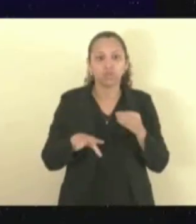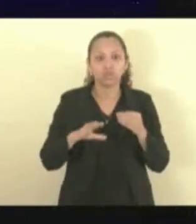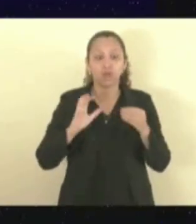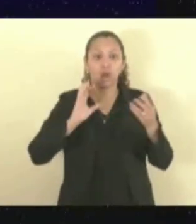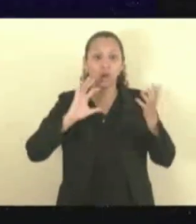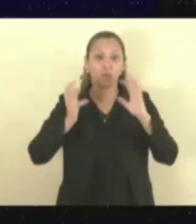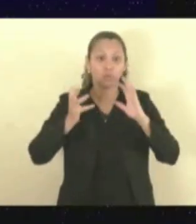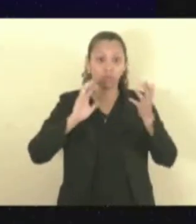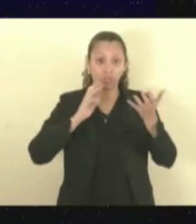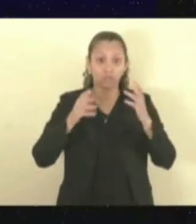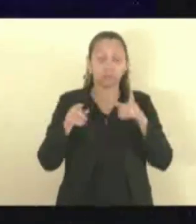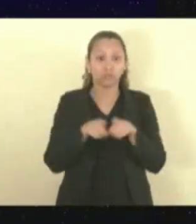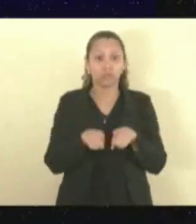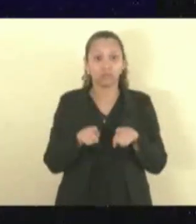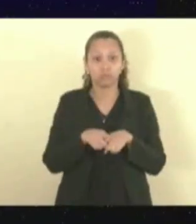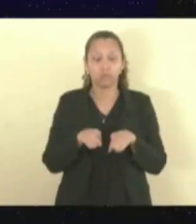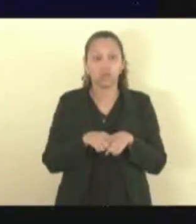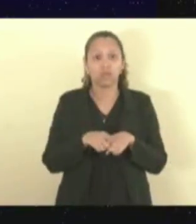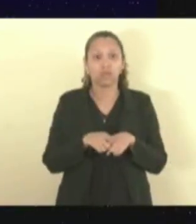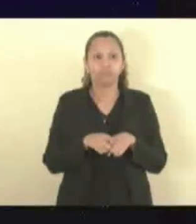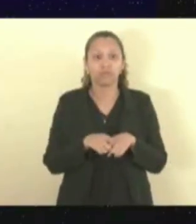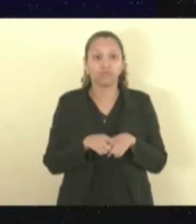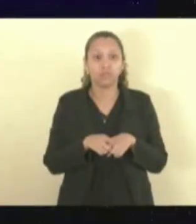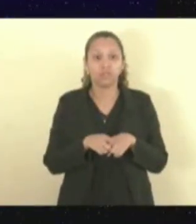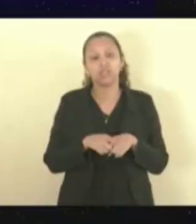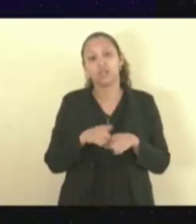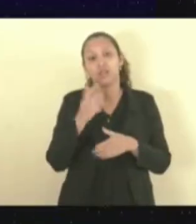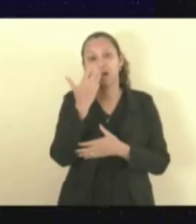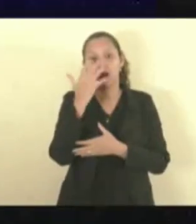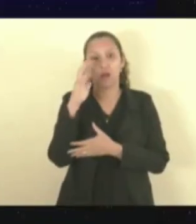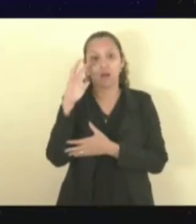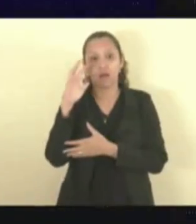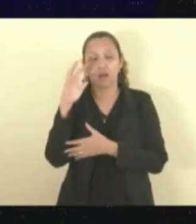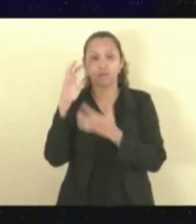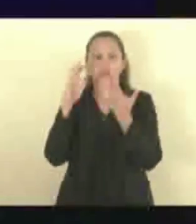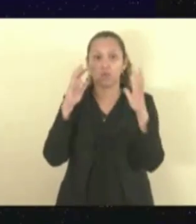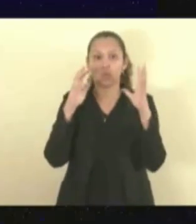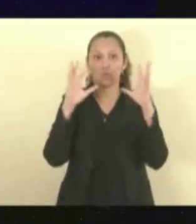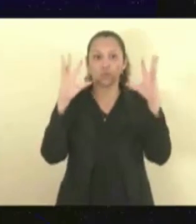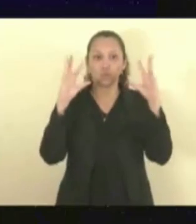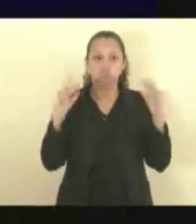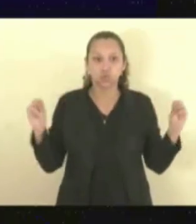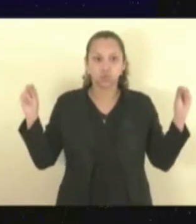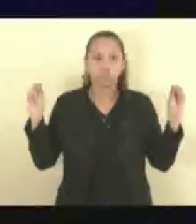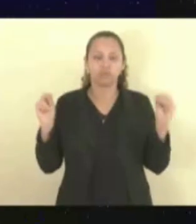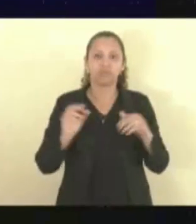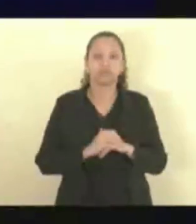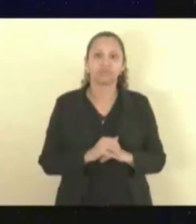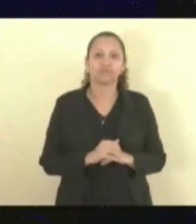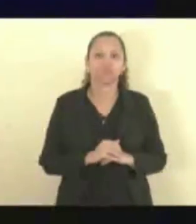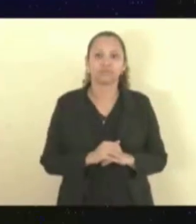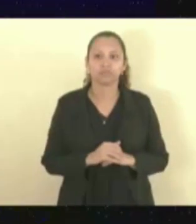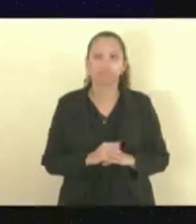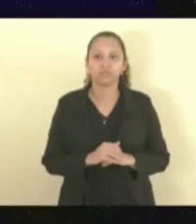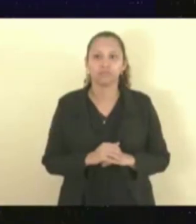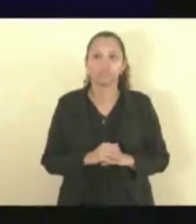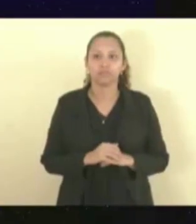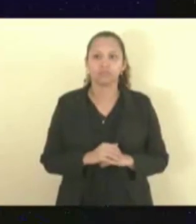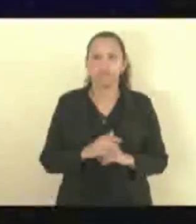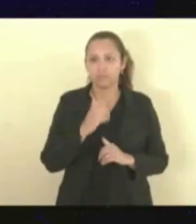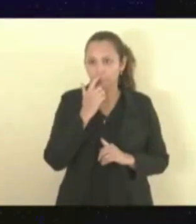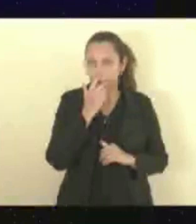e fazendo novamente a supressão da vegetação, né? E por último, a visitação na unidade